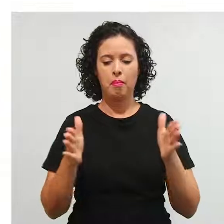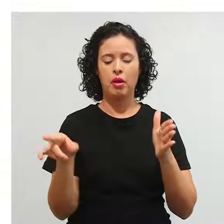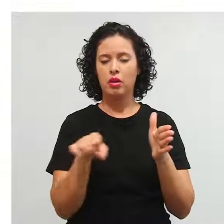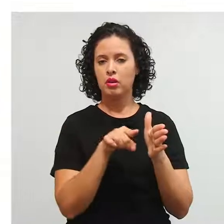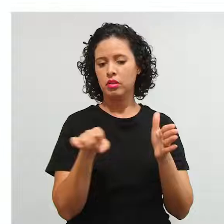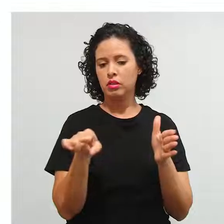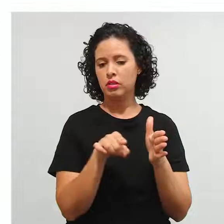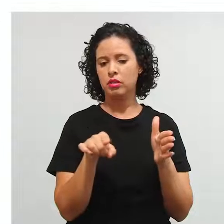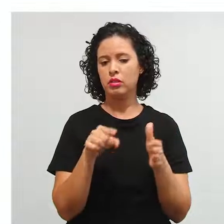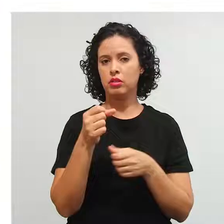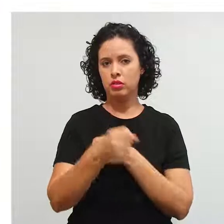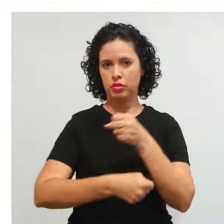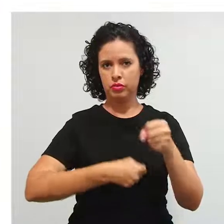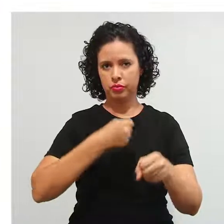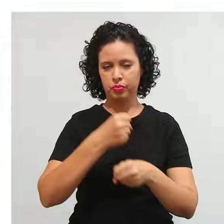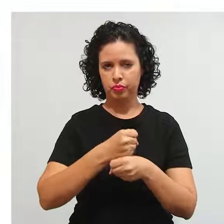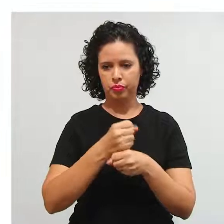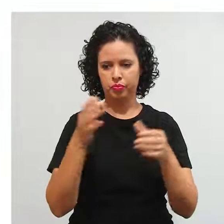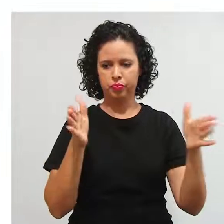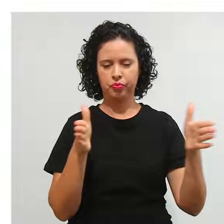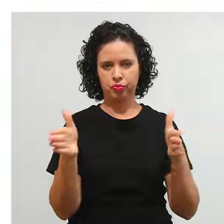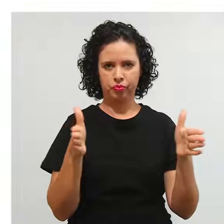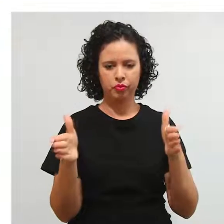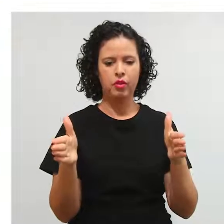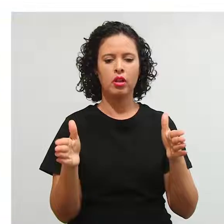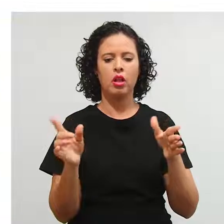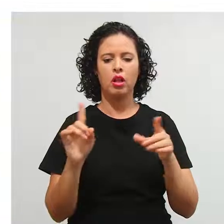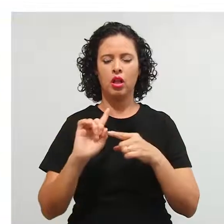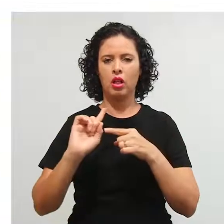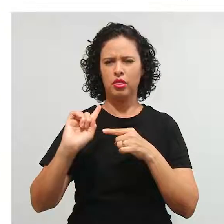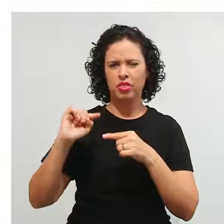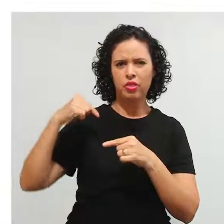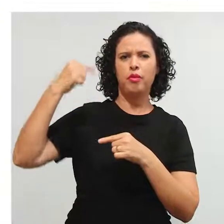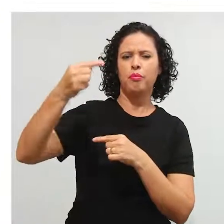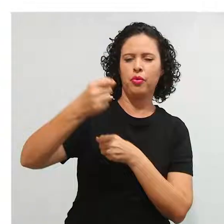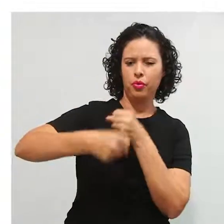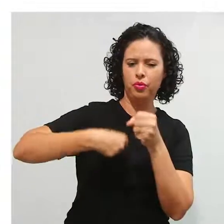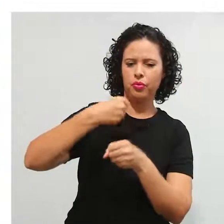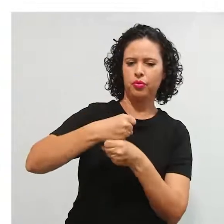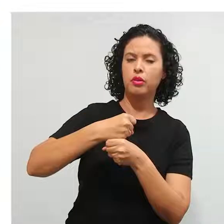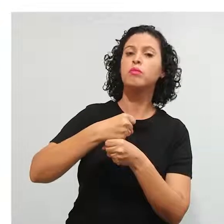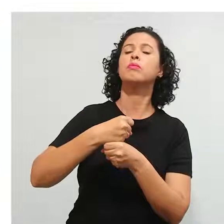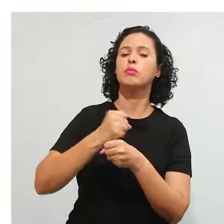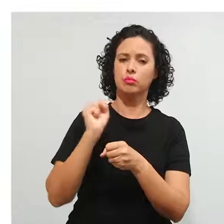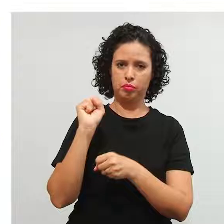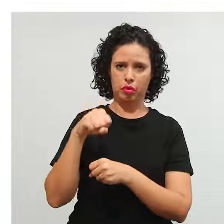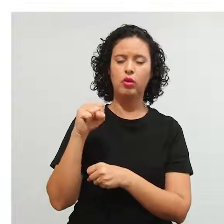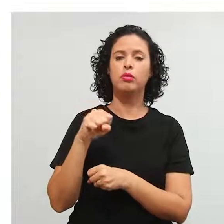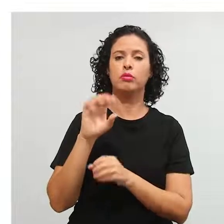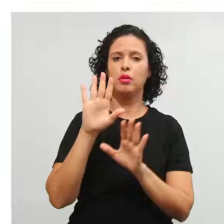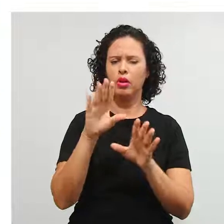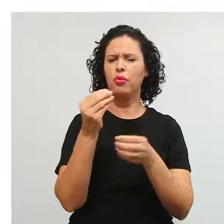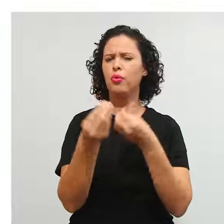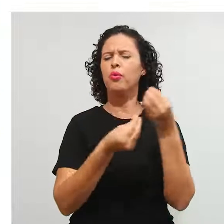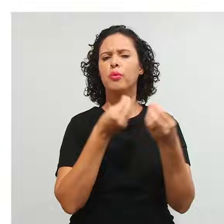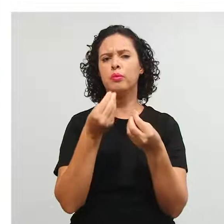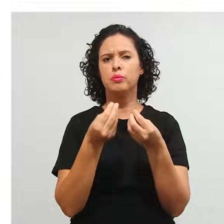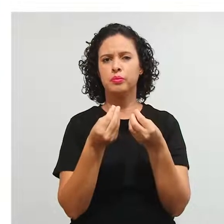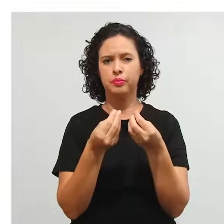Vigência no exercício, prorrogação admite como, professora? Então, vamos